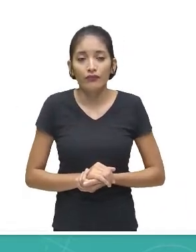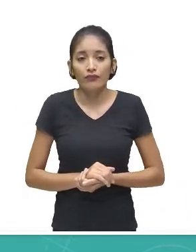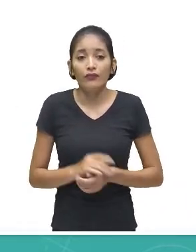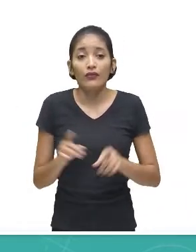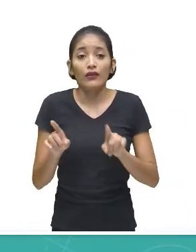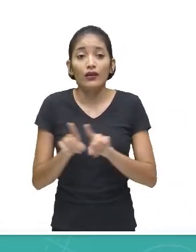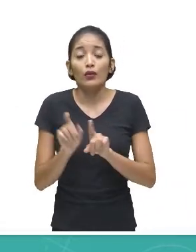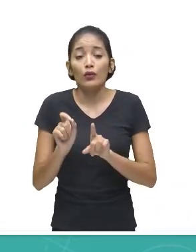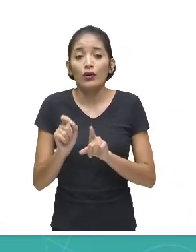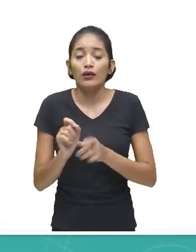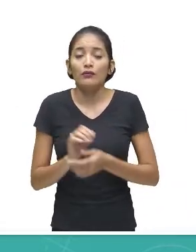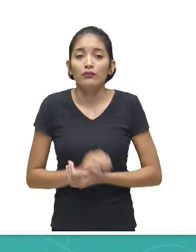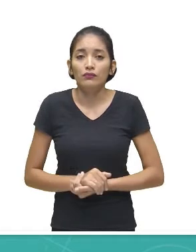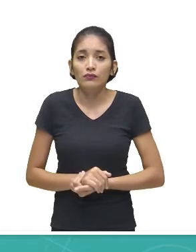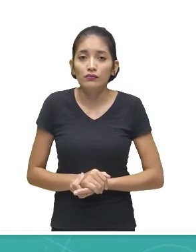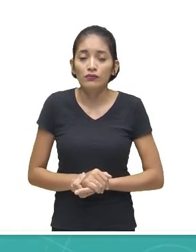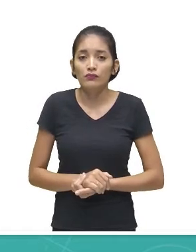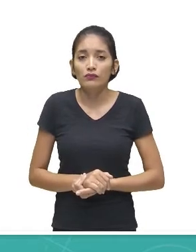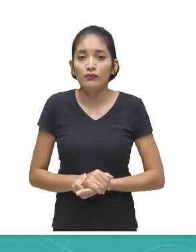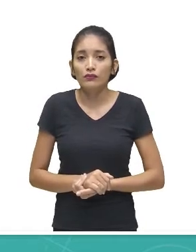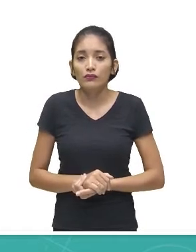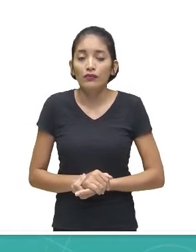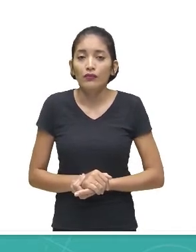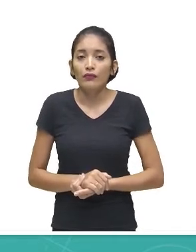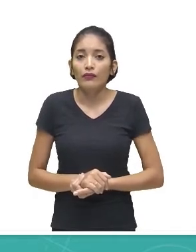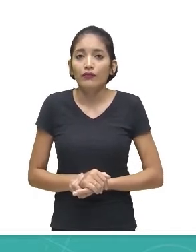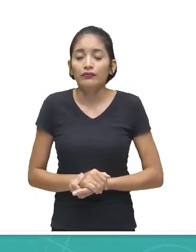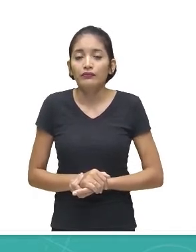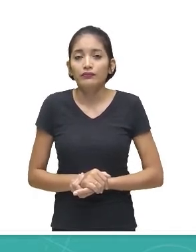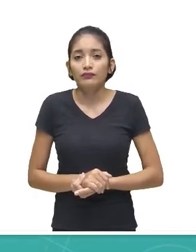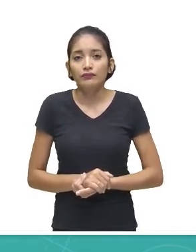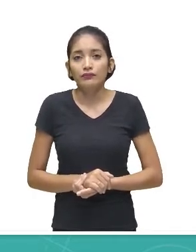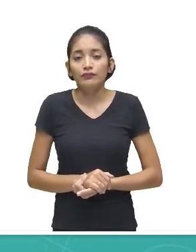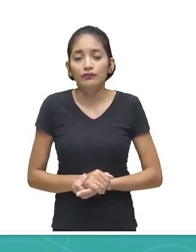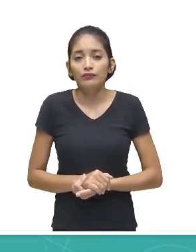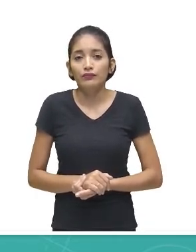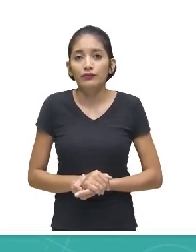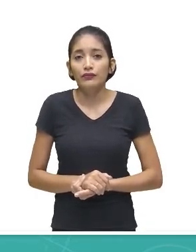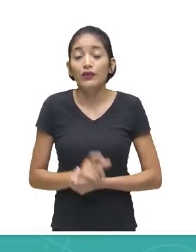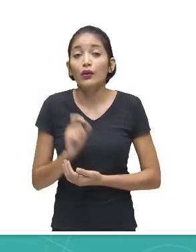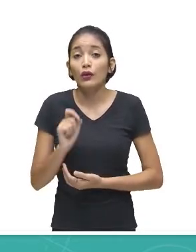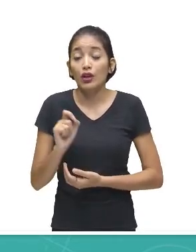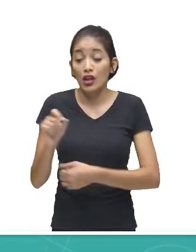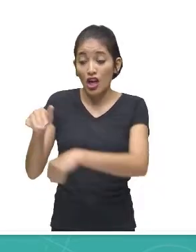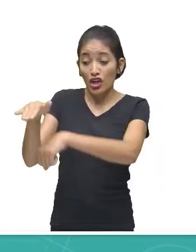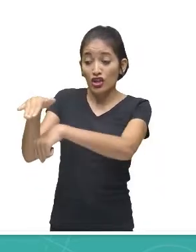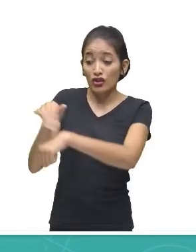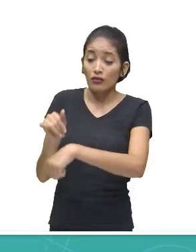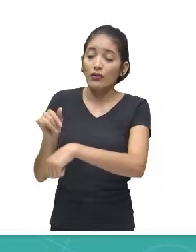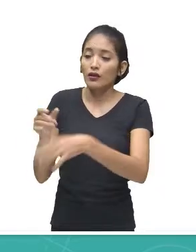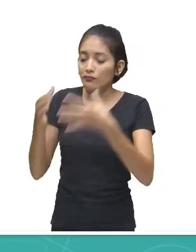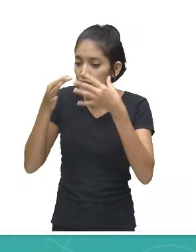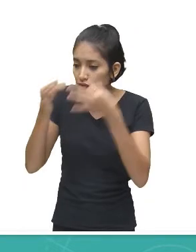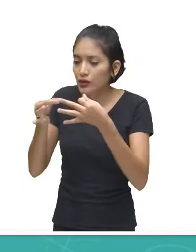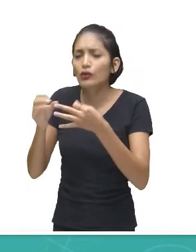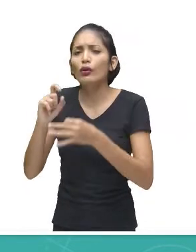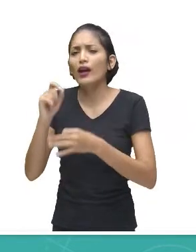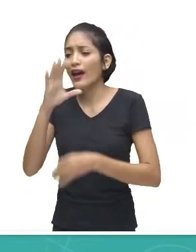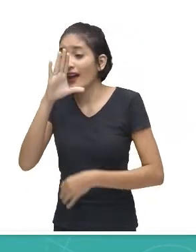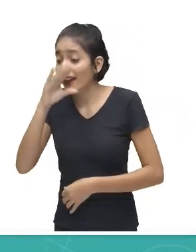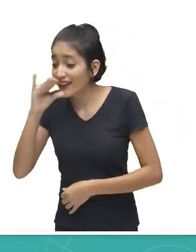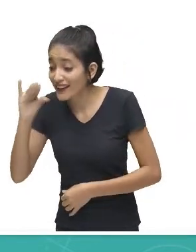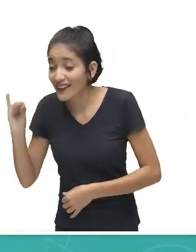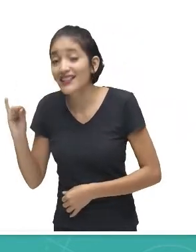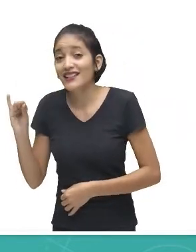tenho que um vocativo. E está chamando a atenção das crianças. Ó, crianças, tem